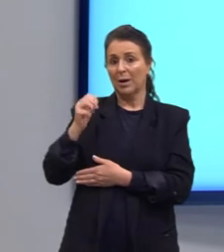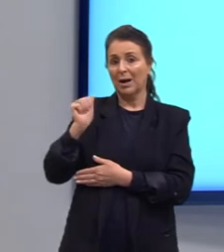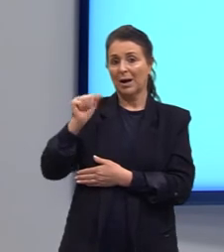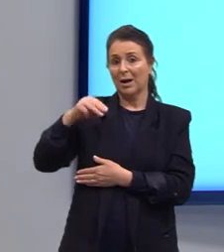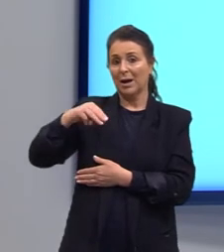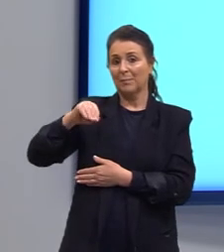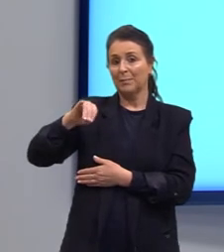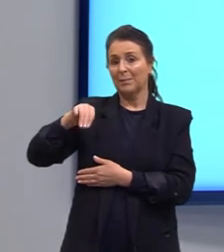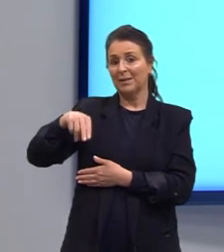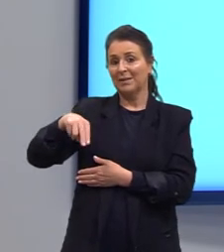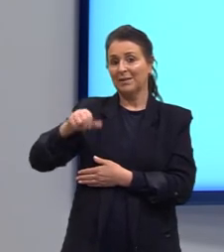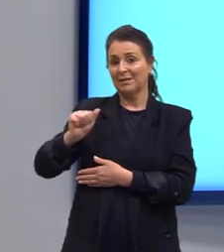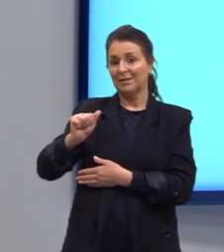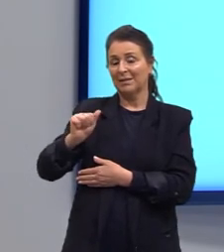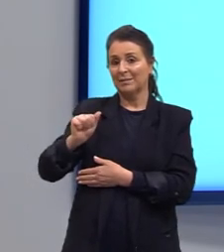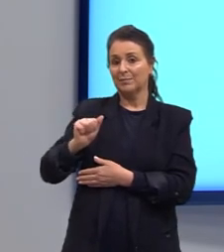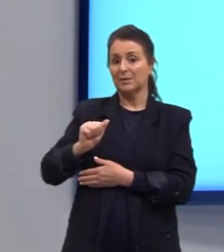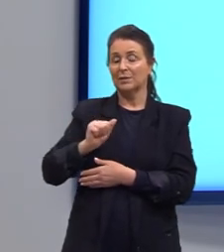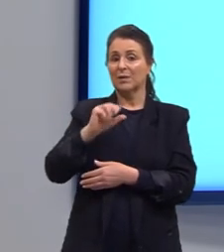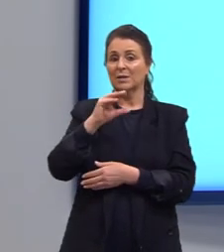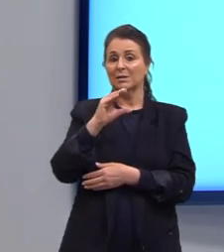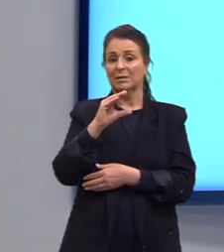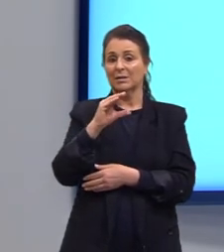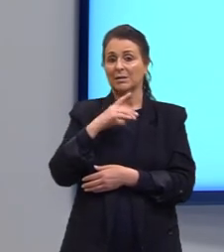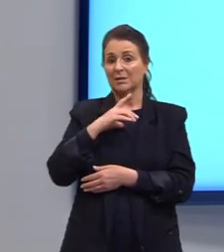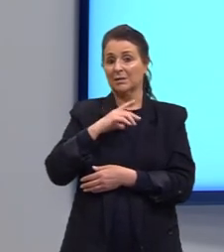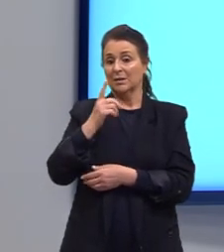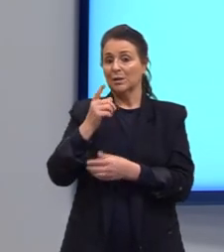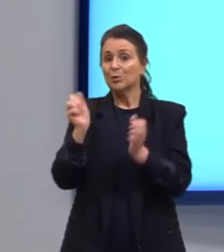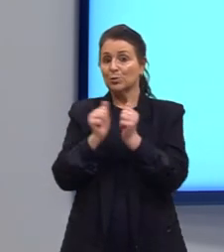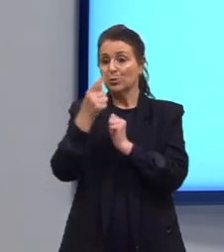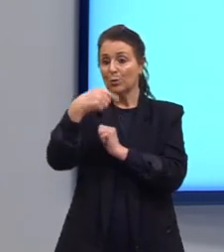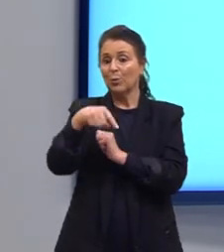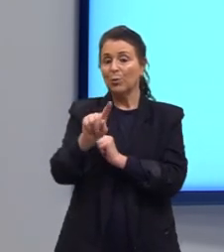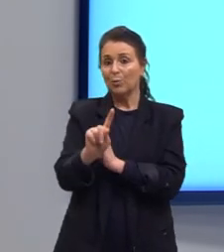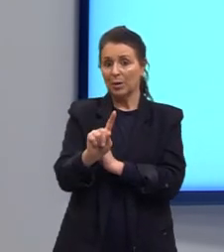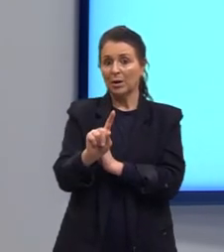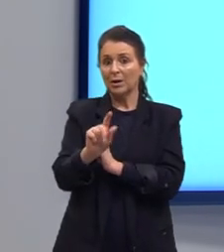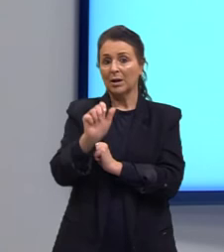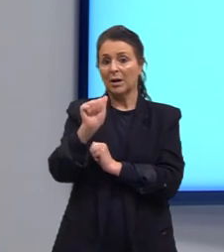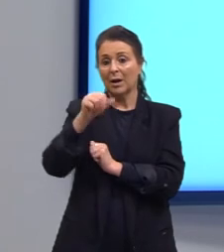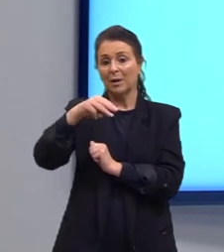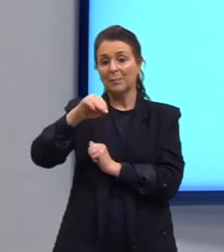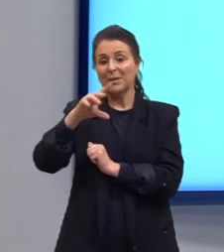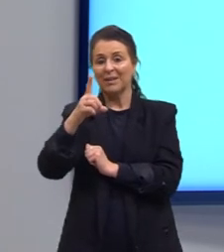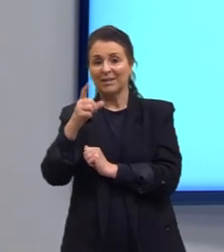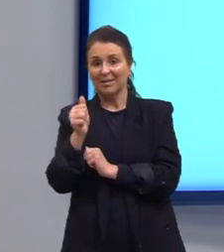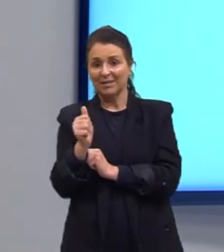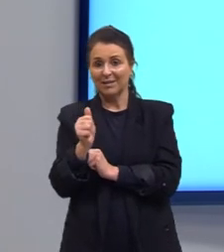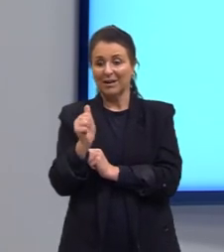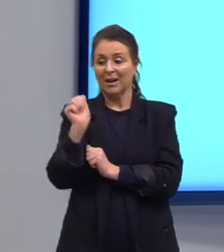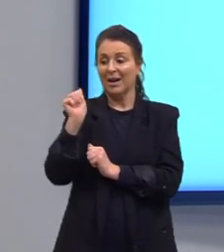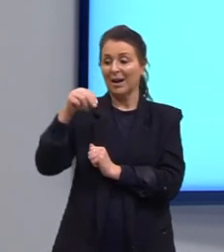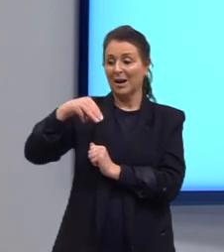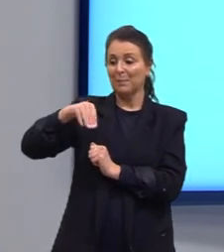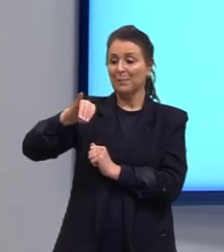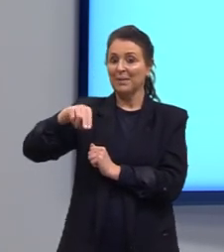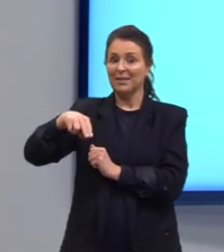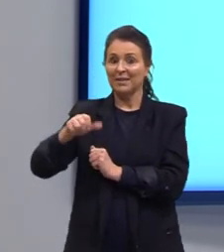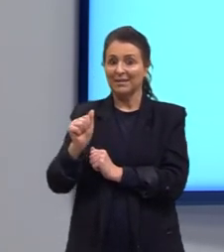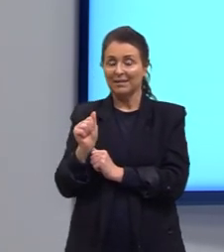se eu tivesse a carbonila junto com ele seria uma amida né mas eu já usei ela para o ácido então o nitrogênio sozinha é uma mina dando